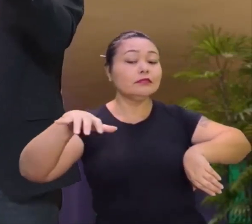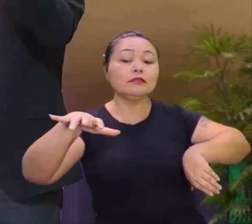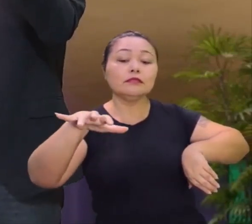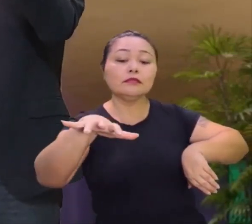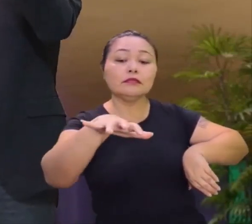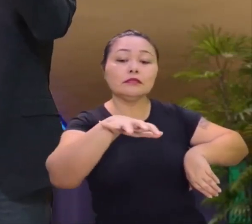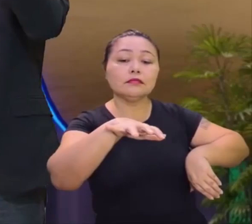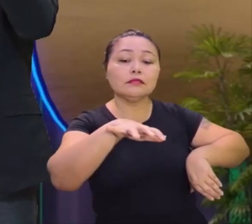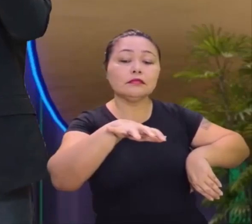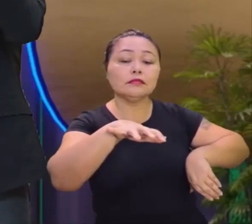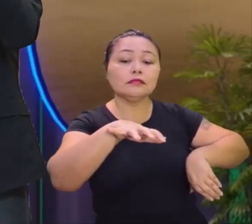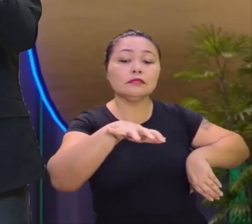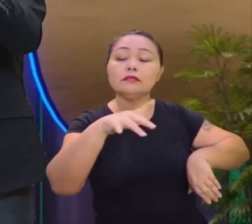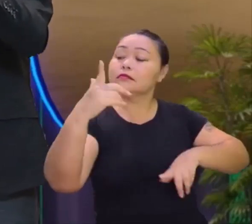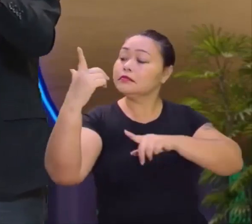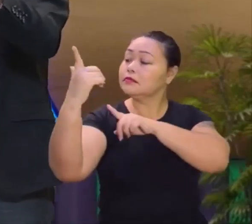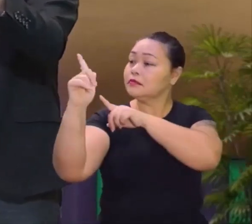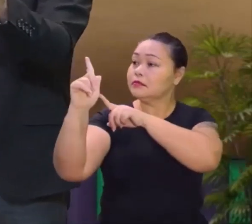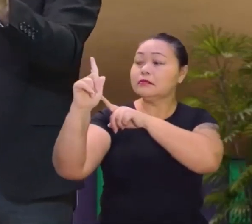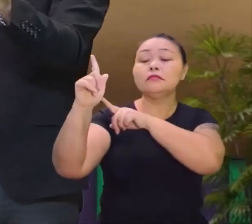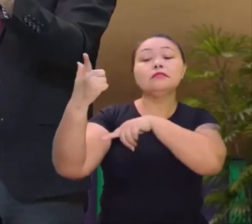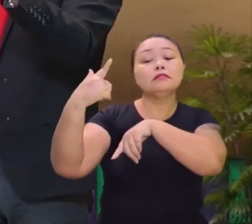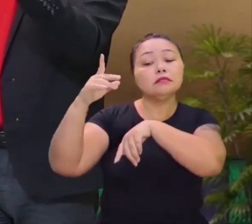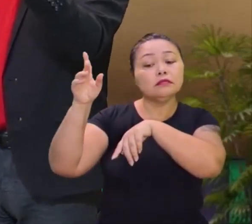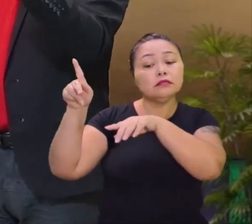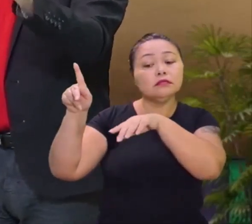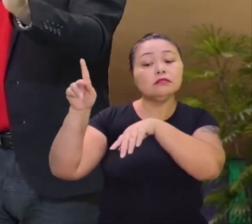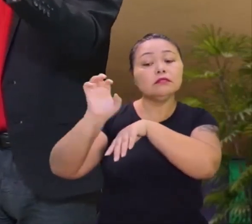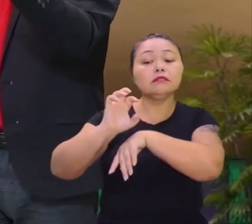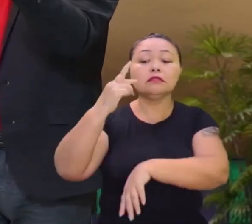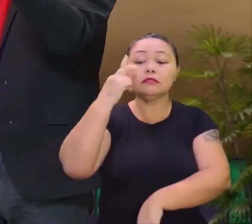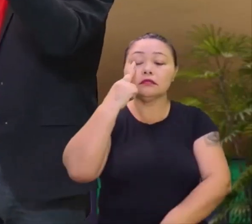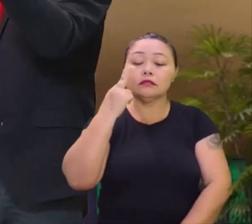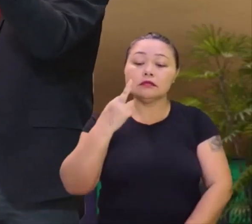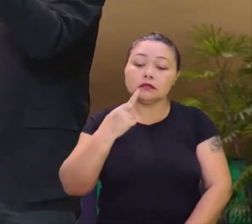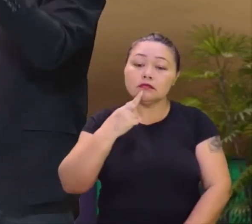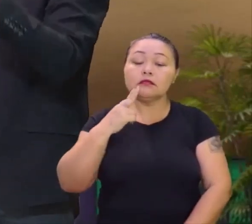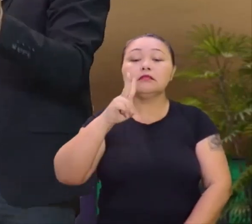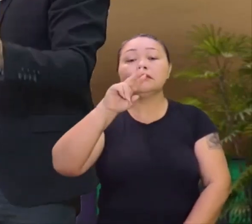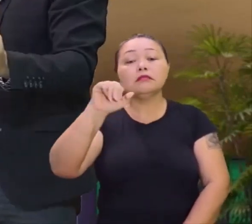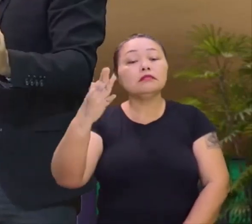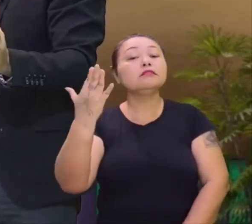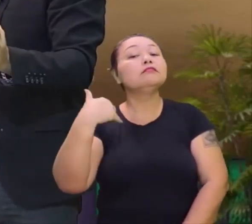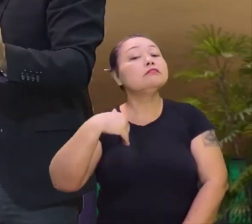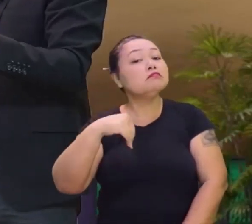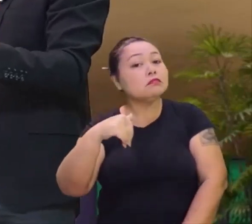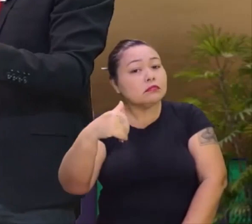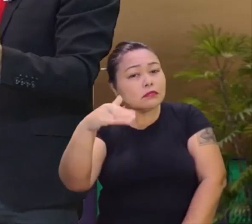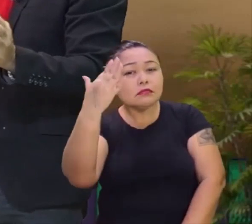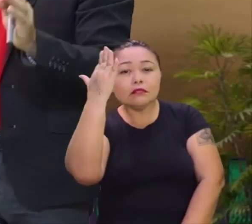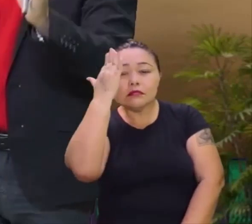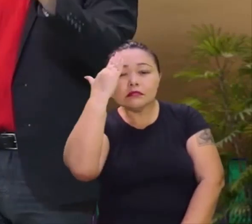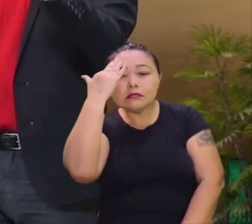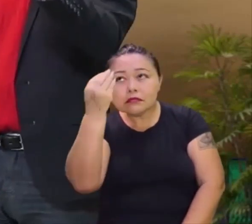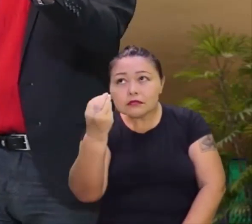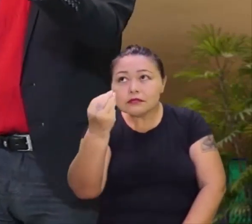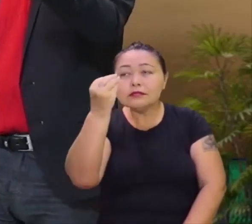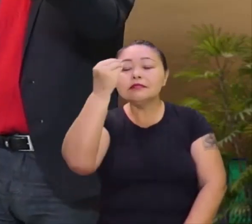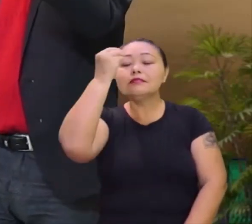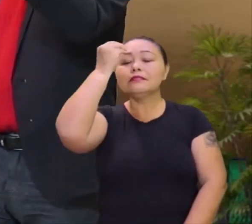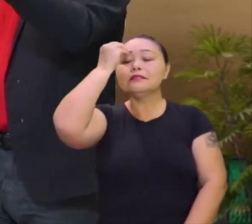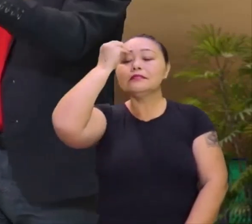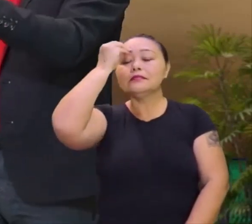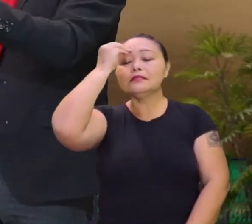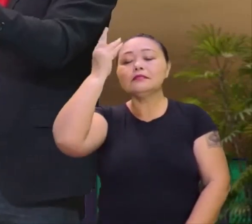que a geografia de Rondônia vai fazer com que você compreenda. Muito bem. Ok? Então,